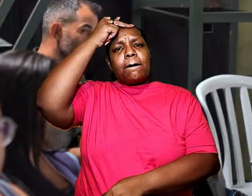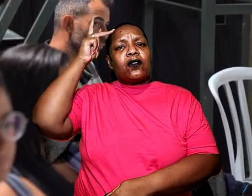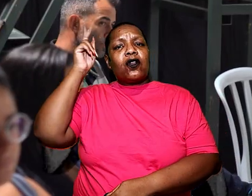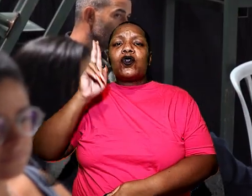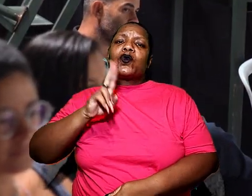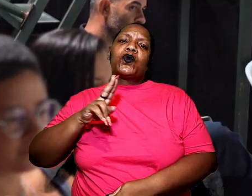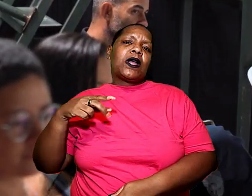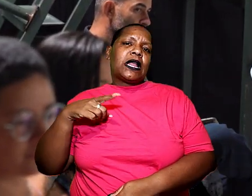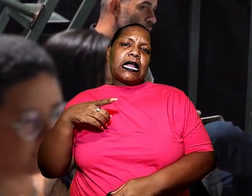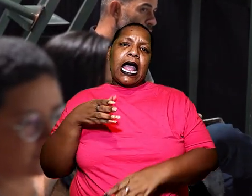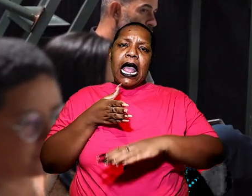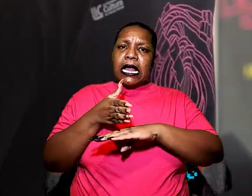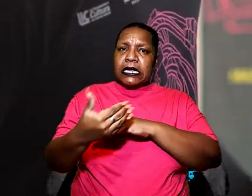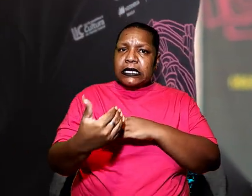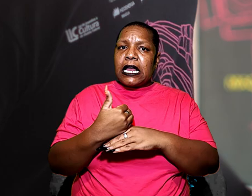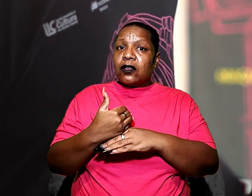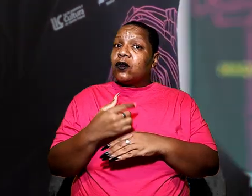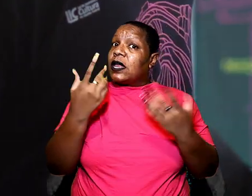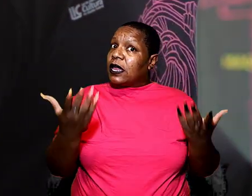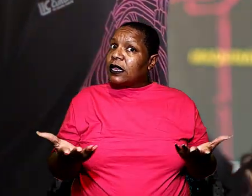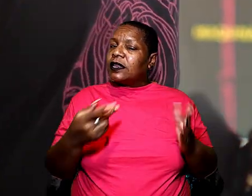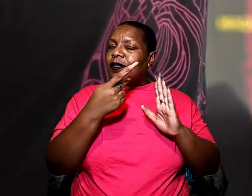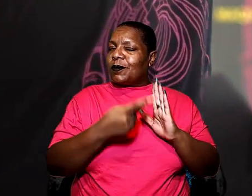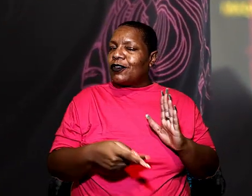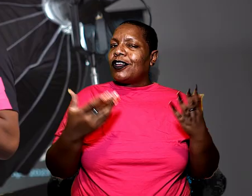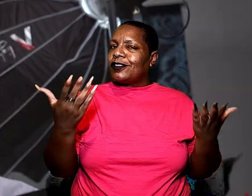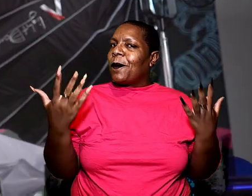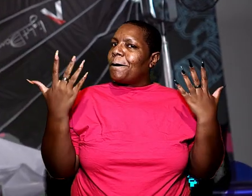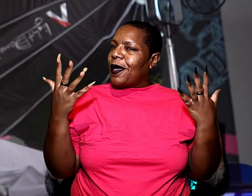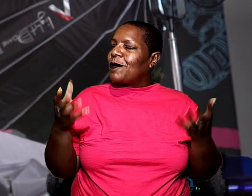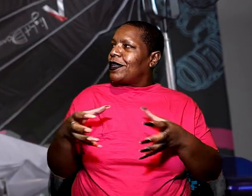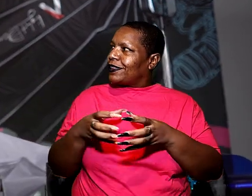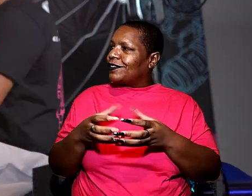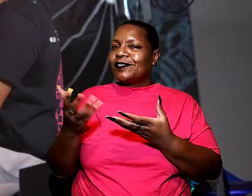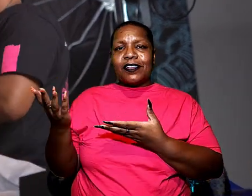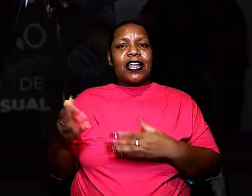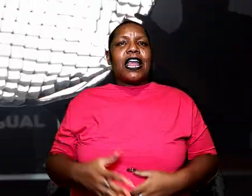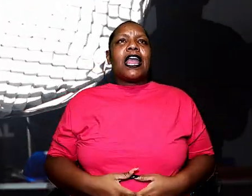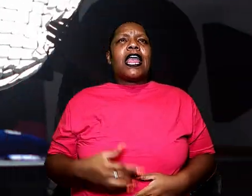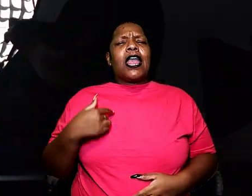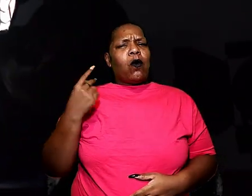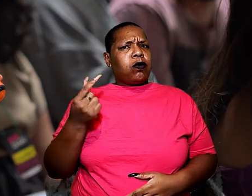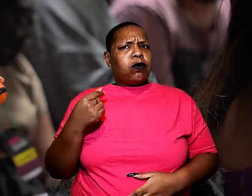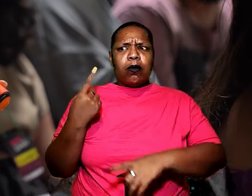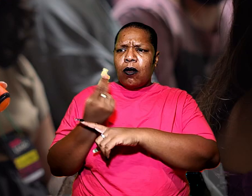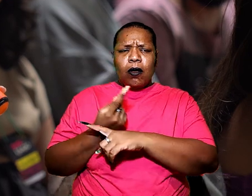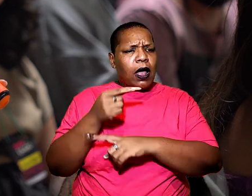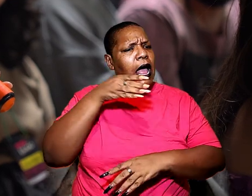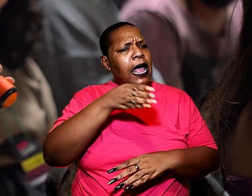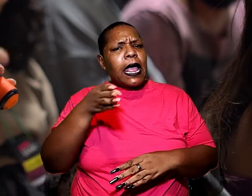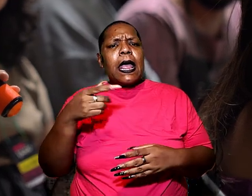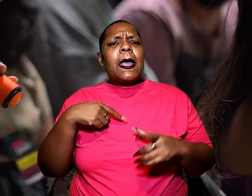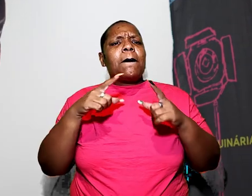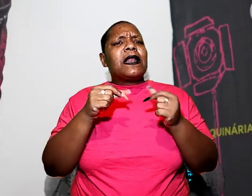que talvez nunca teriam acesso se não fosse esse projeto, então parabéns. Estava procurando há muito tempo aqui em